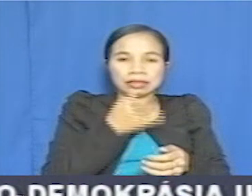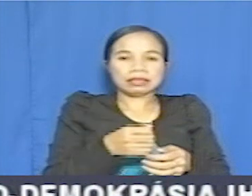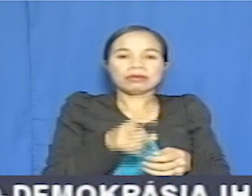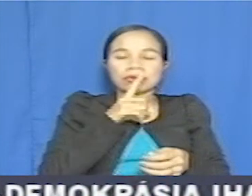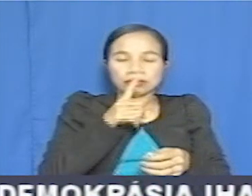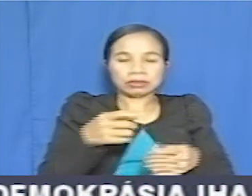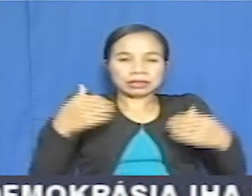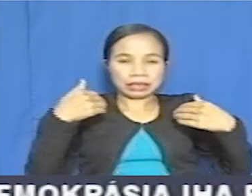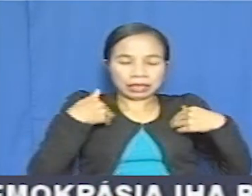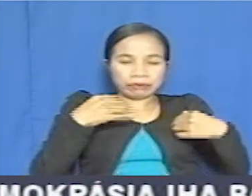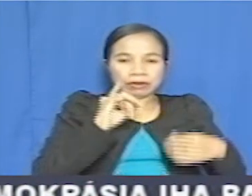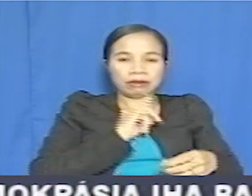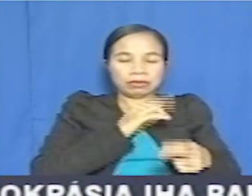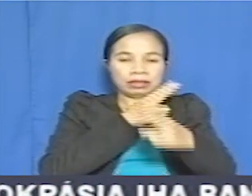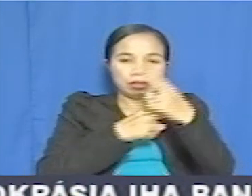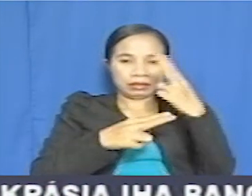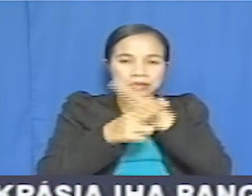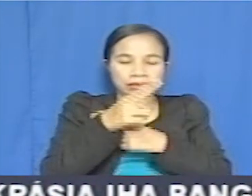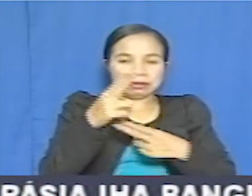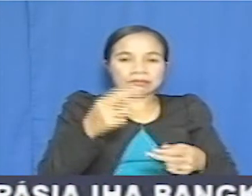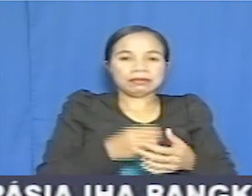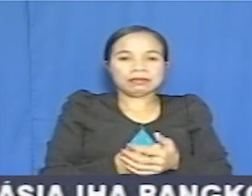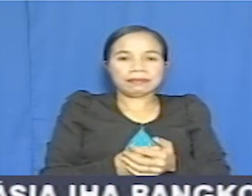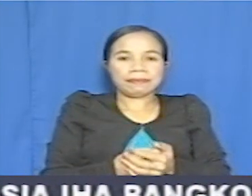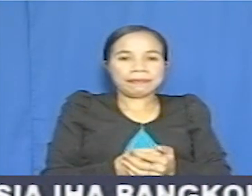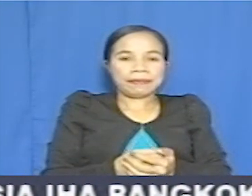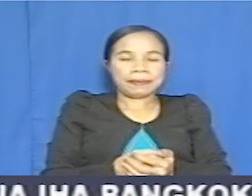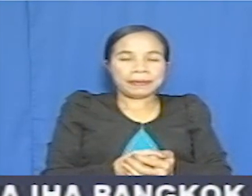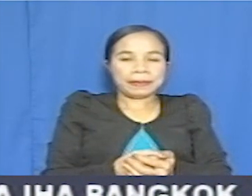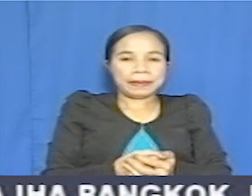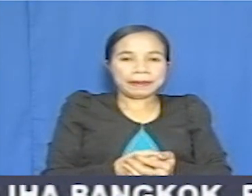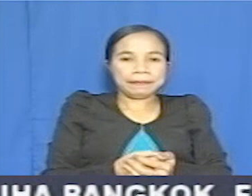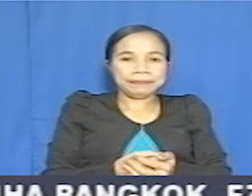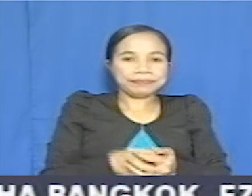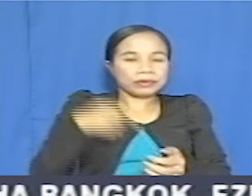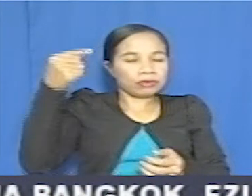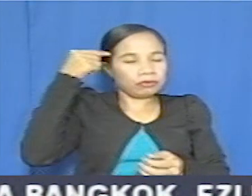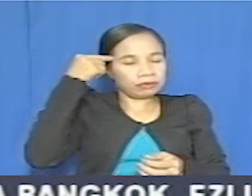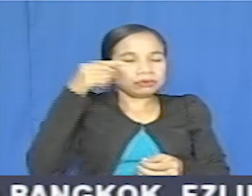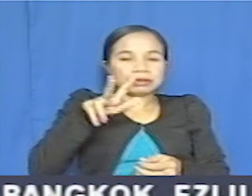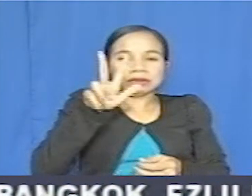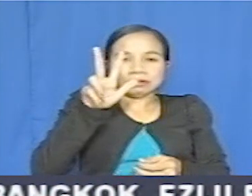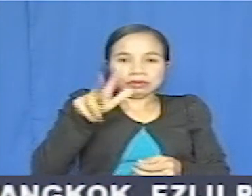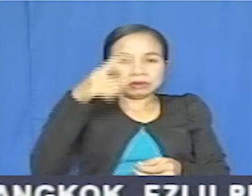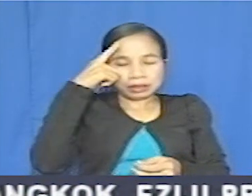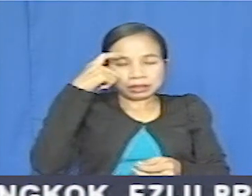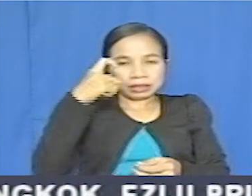lima. Então, né, guideline tolo, né, o governo se usa para que